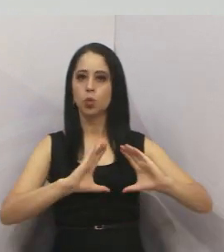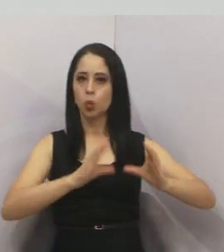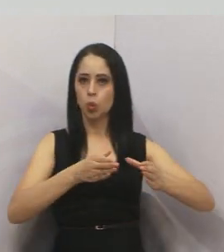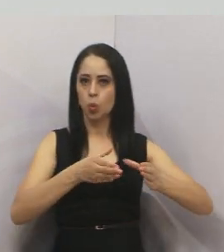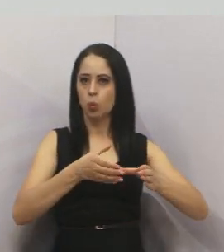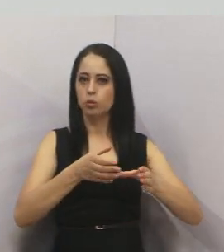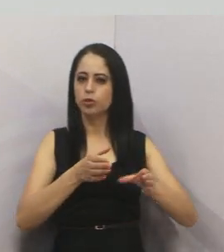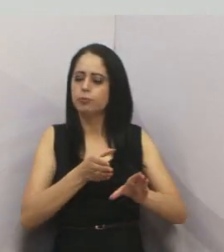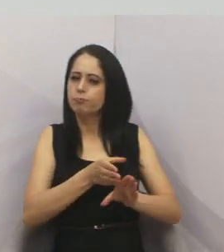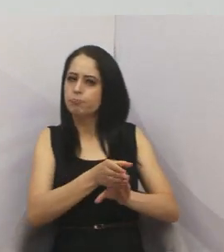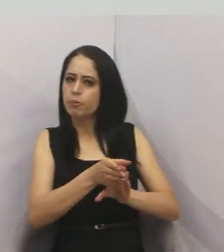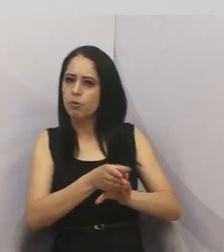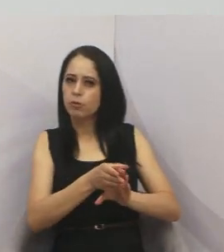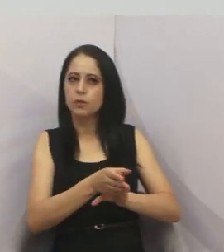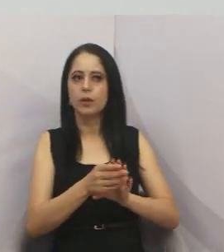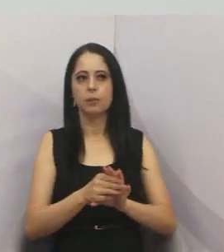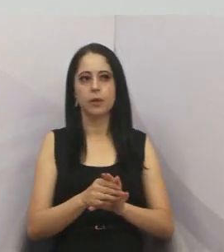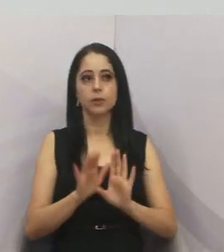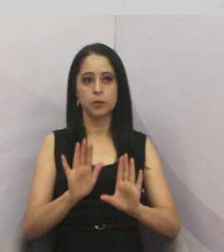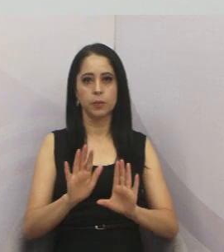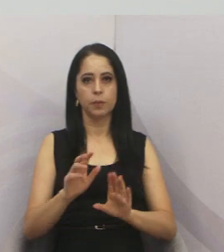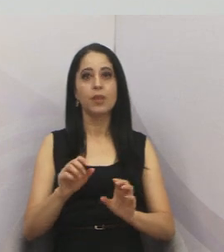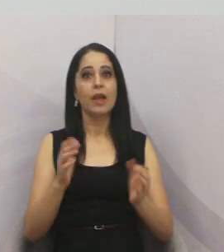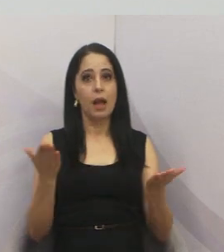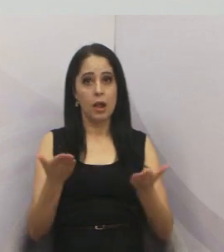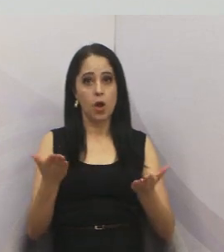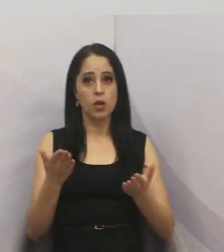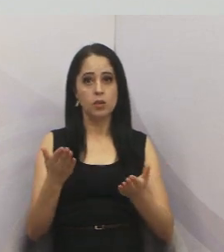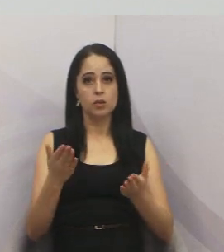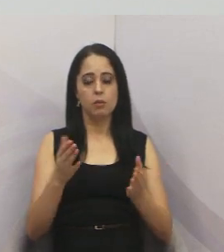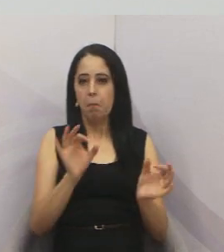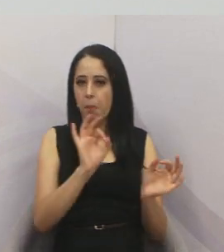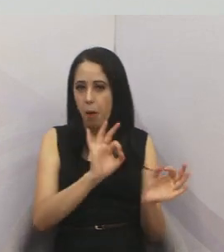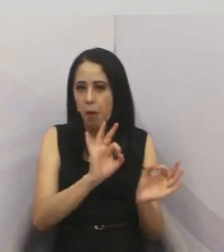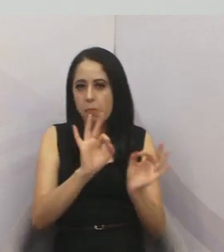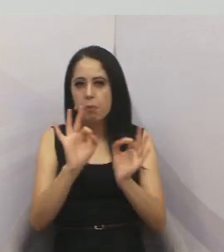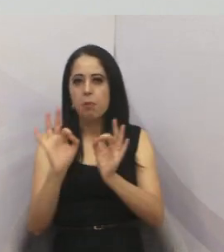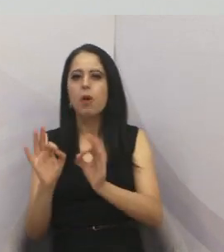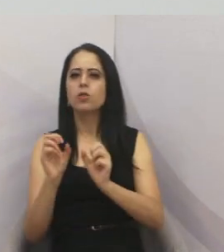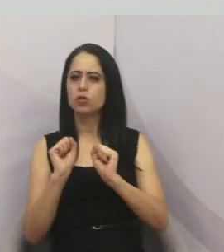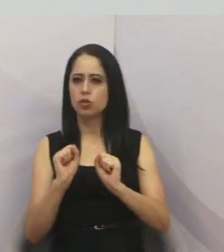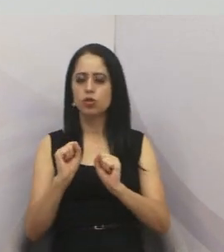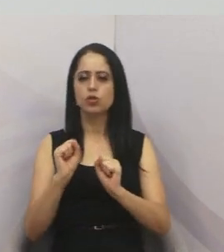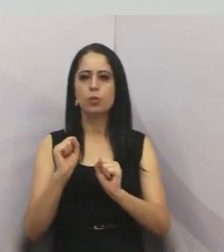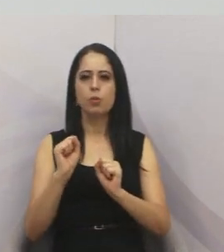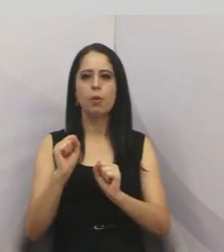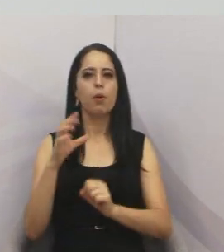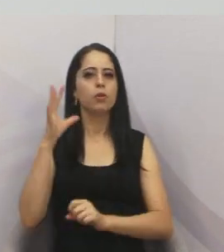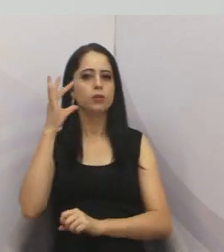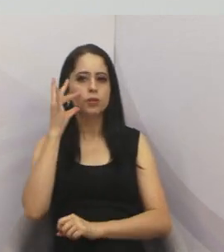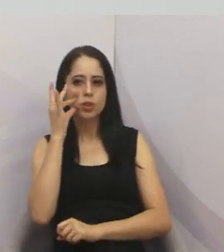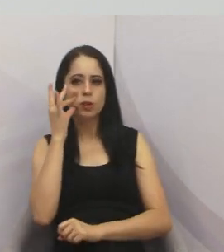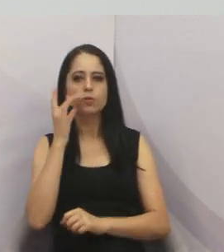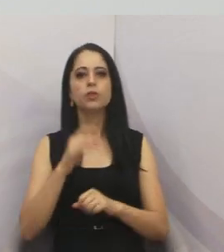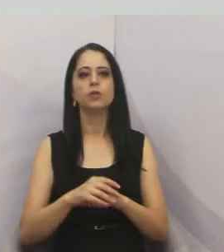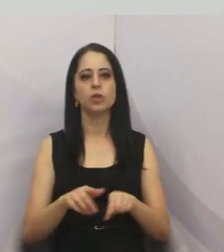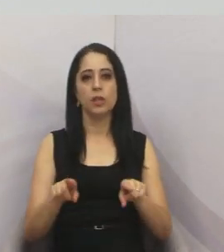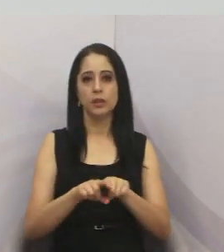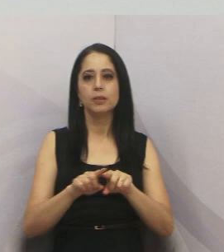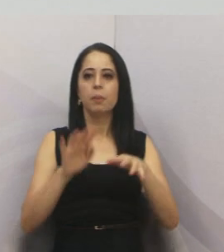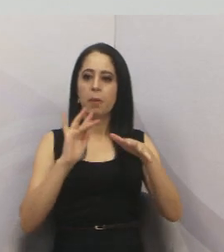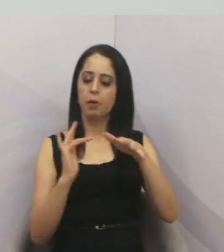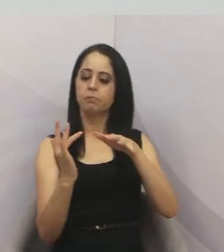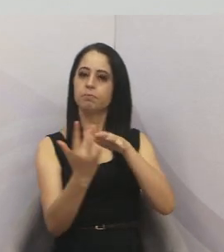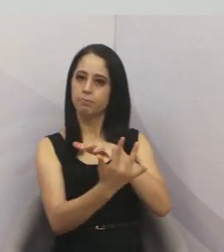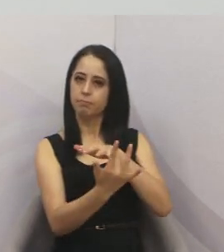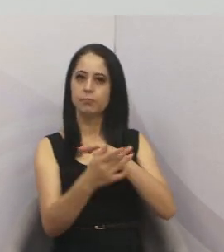do Plano Diretor. Lembrando que estamos transmitindo ao vivo pelo canal 39.2 UHF Digital, 12 da NET e também pela internet